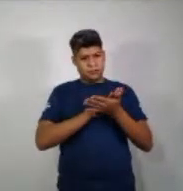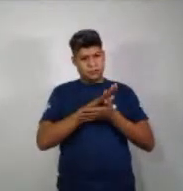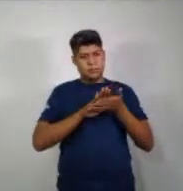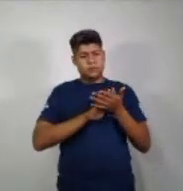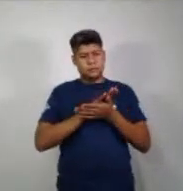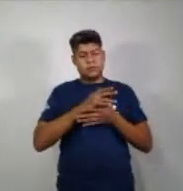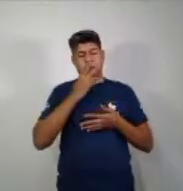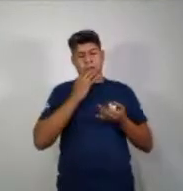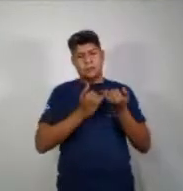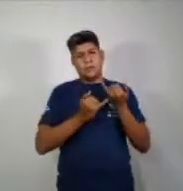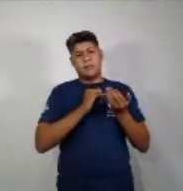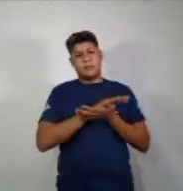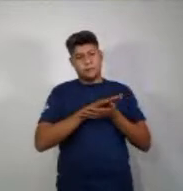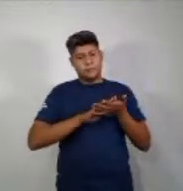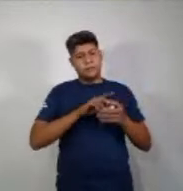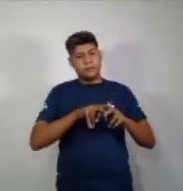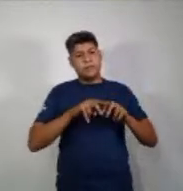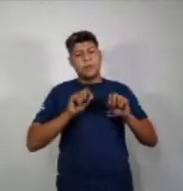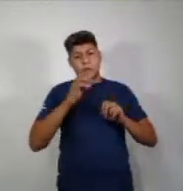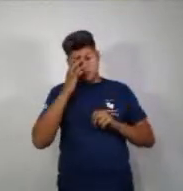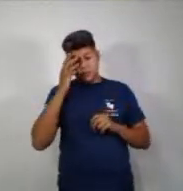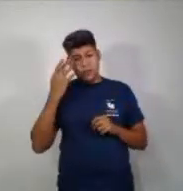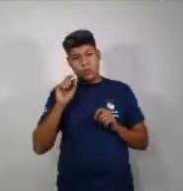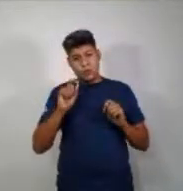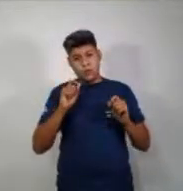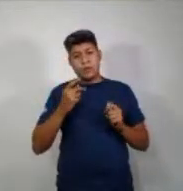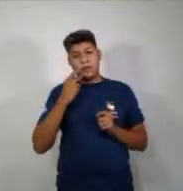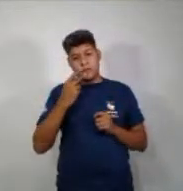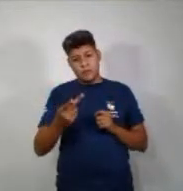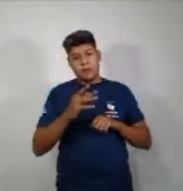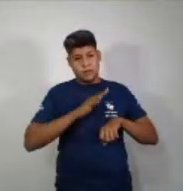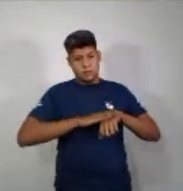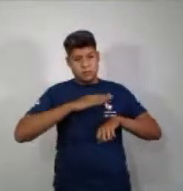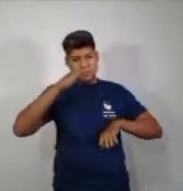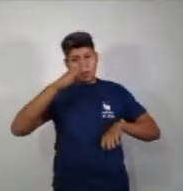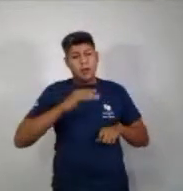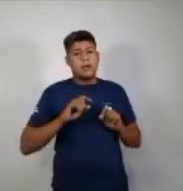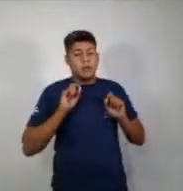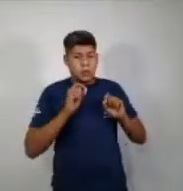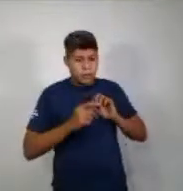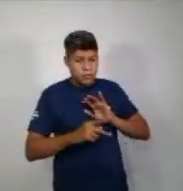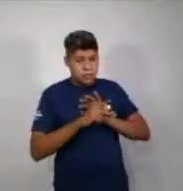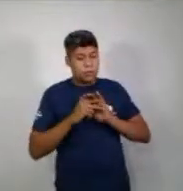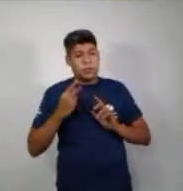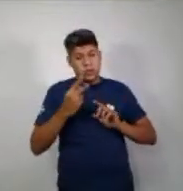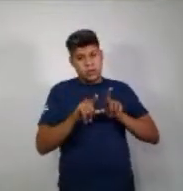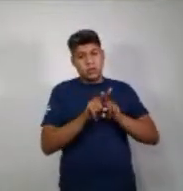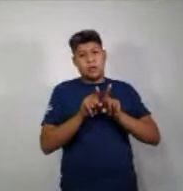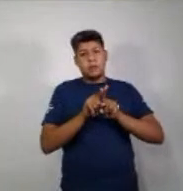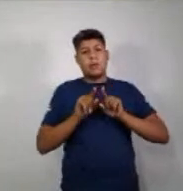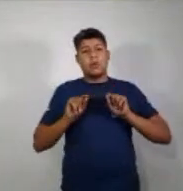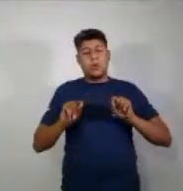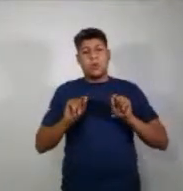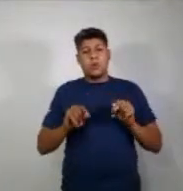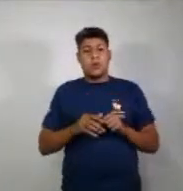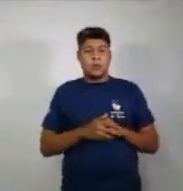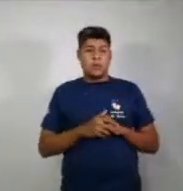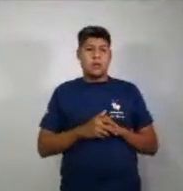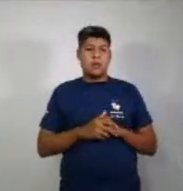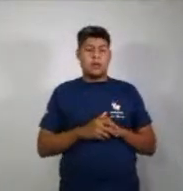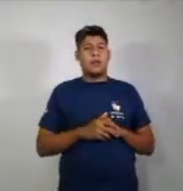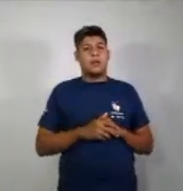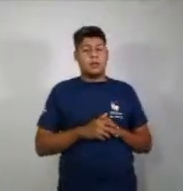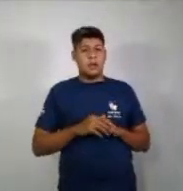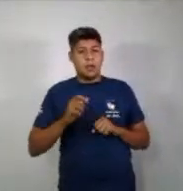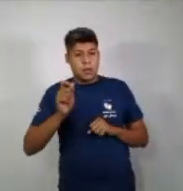parecido. E eu acho que por isso também a gente precisa falar muito sobre isso, porque eu acho que esse é o papel da história também, né? De um pouco de